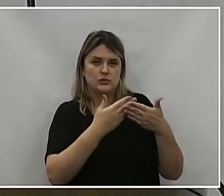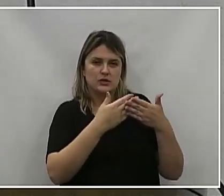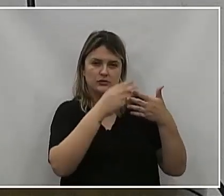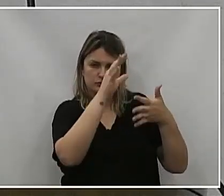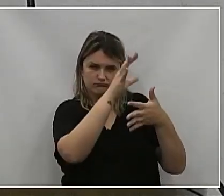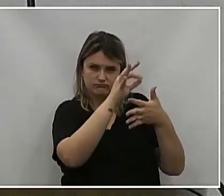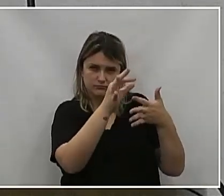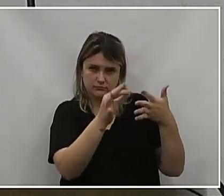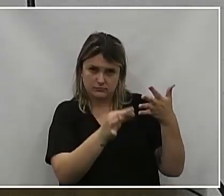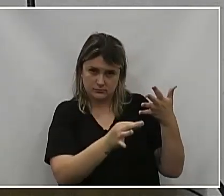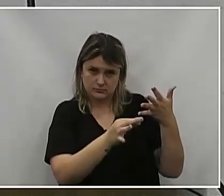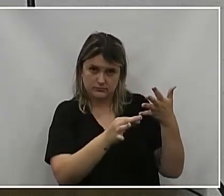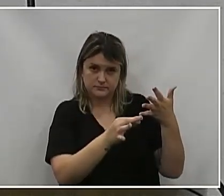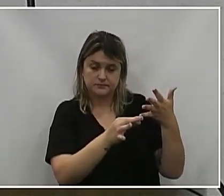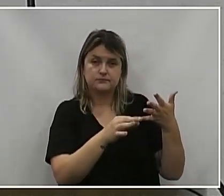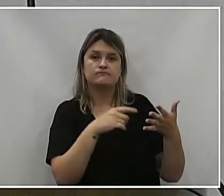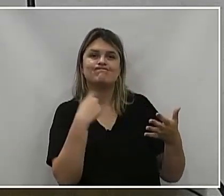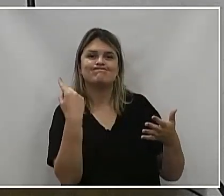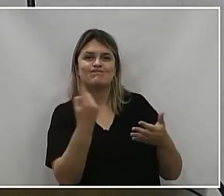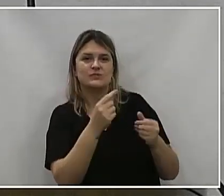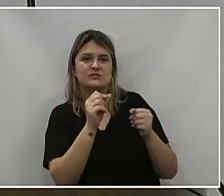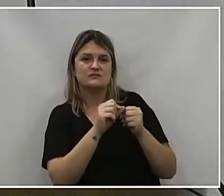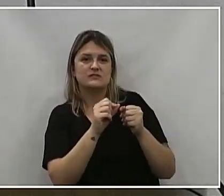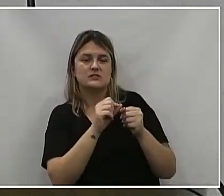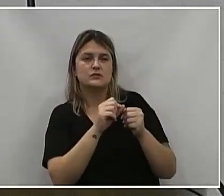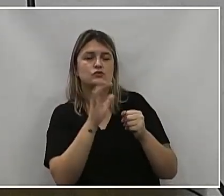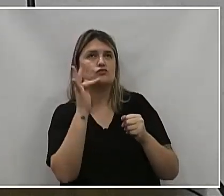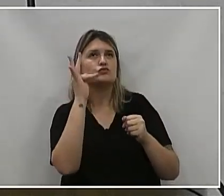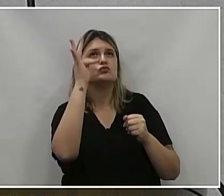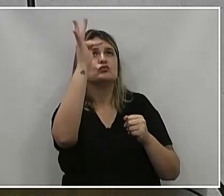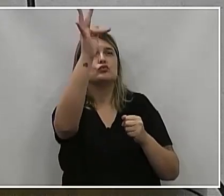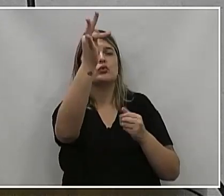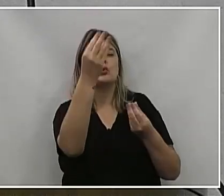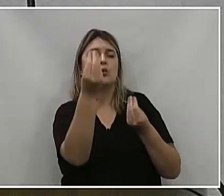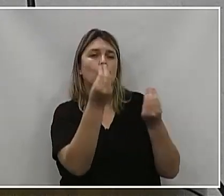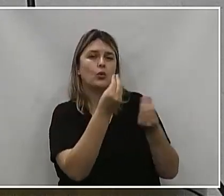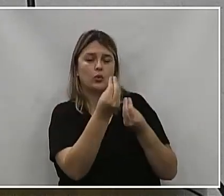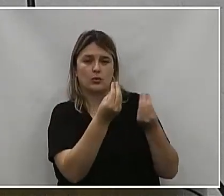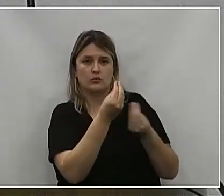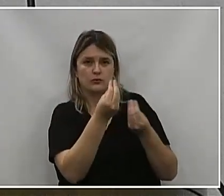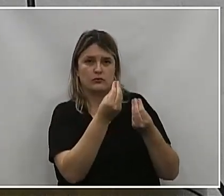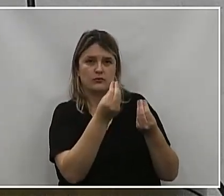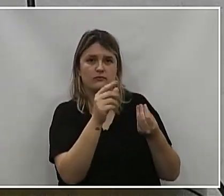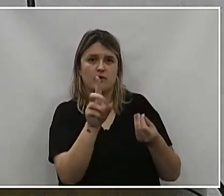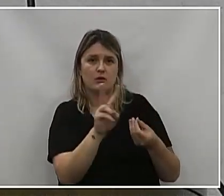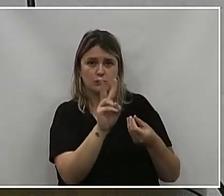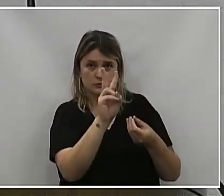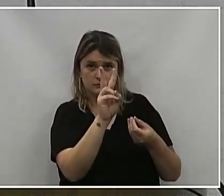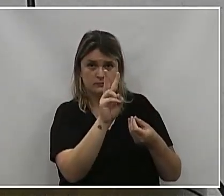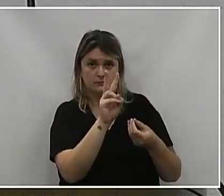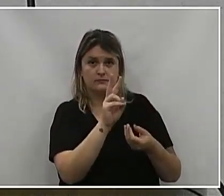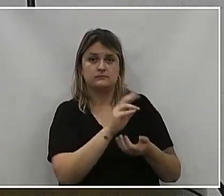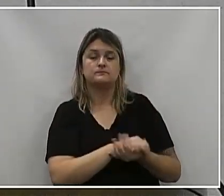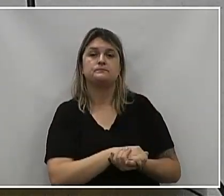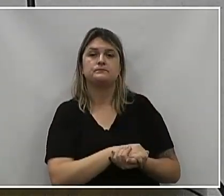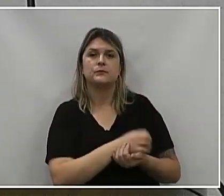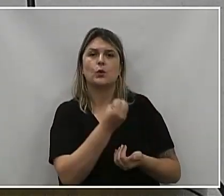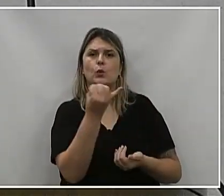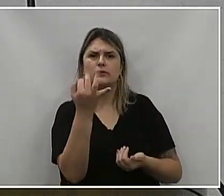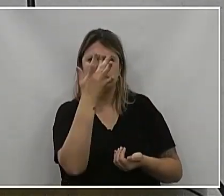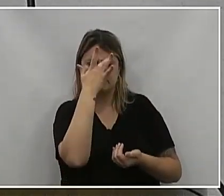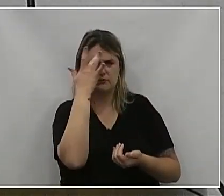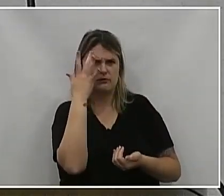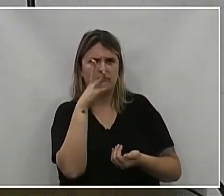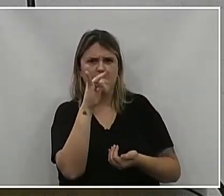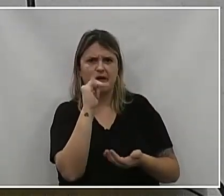nós pegamos aqui, a gente fez a projeção daí desses valores que seriam dispendidos ao